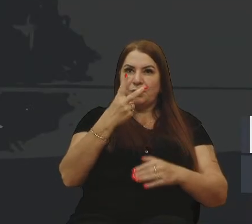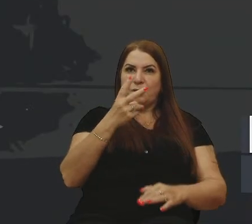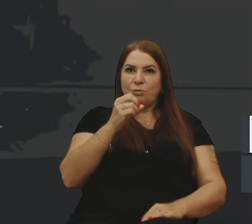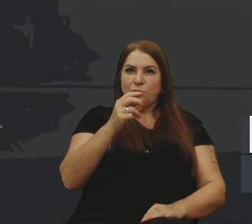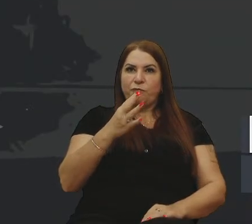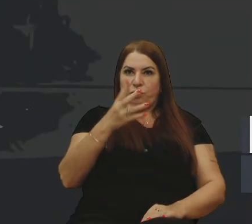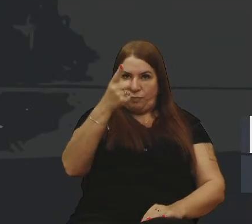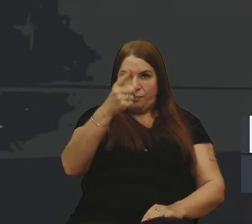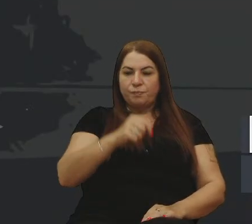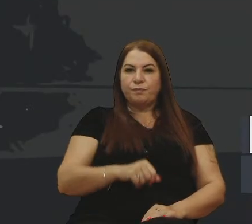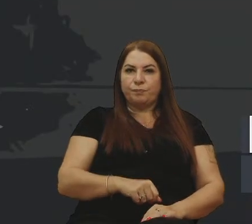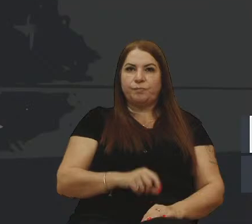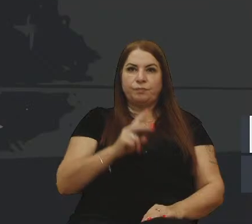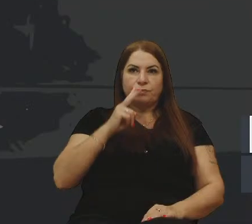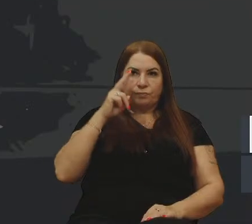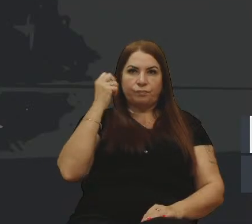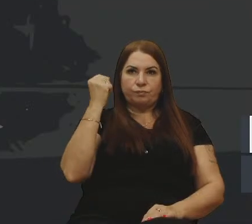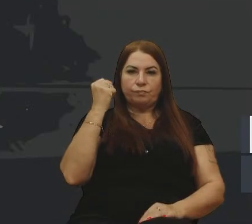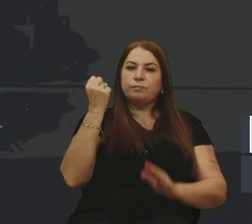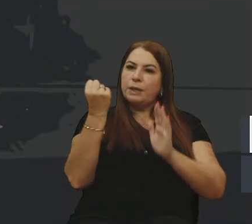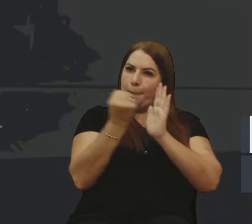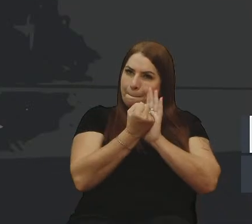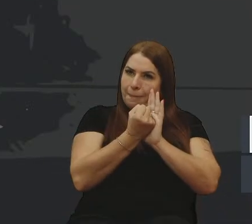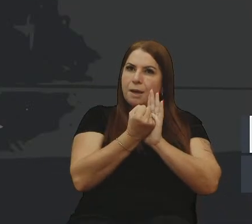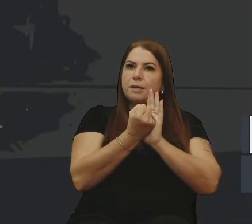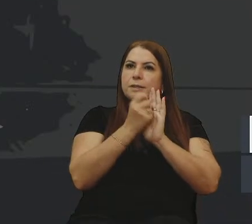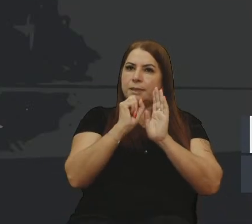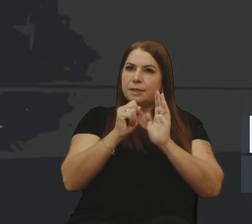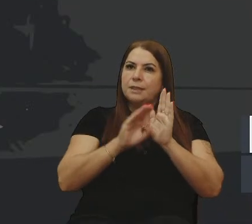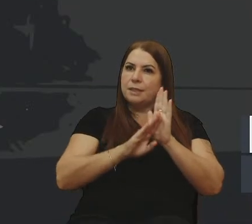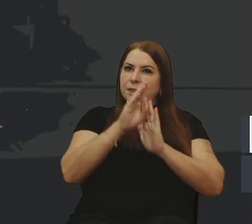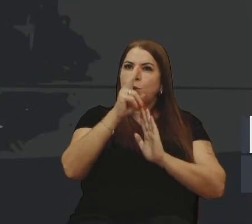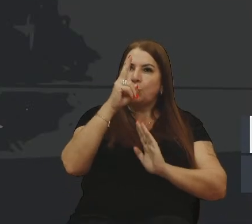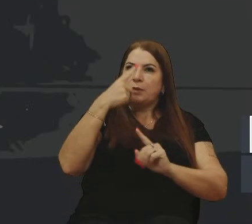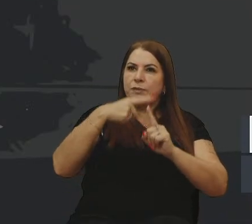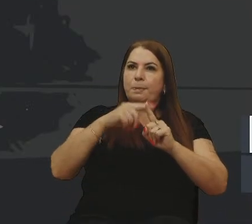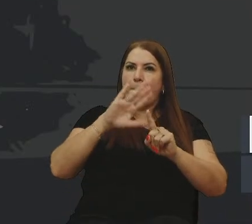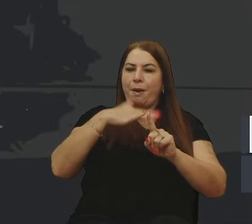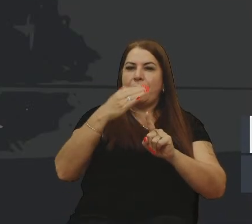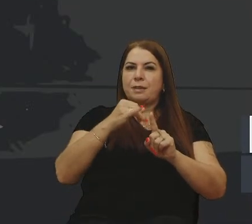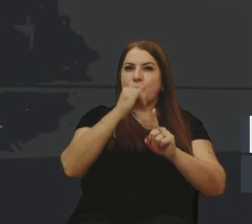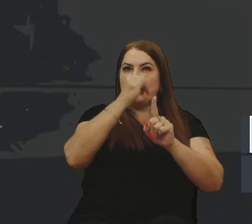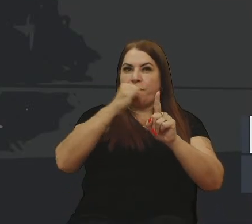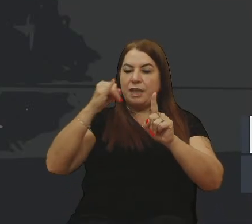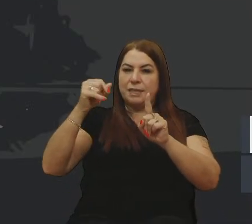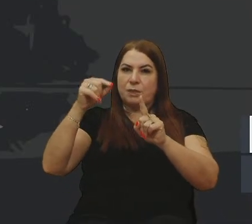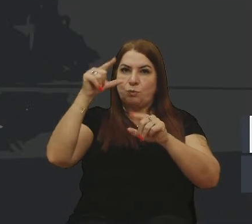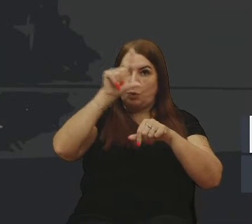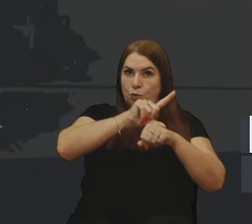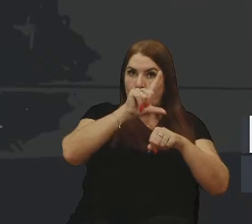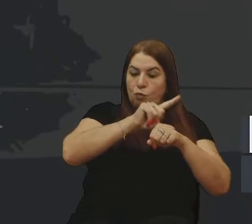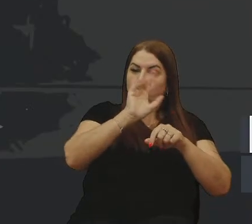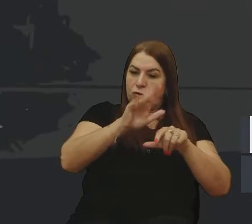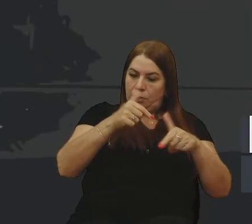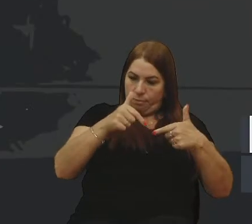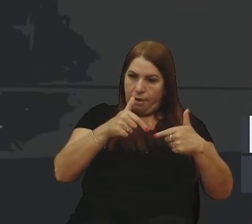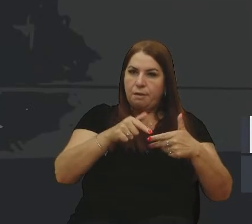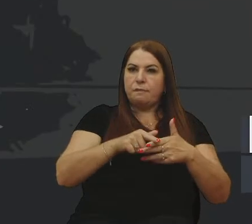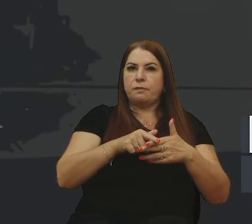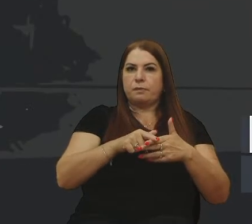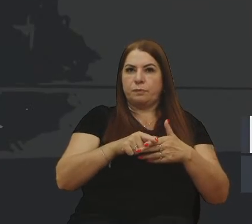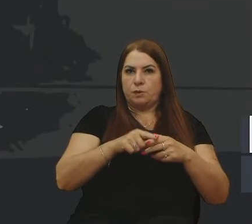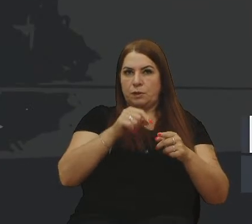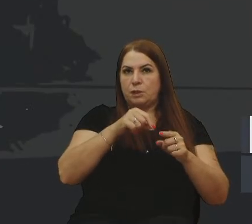2024 é isso. A gente fortaleceu sim a marca, a gente cresceu 2 vezes mais que a inflação nas lojas que já operavam, que isso é um